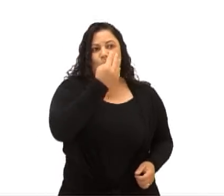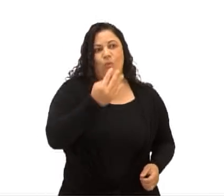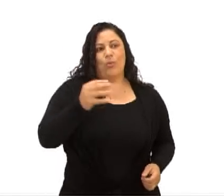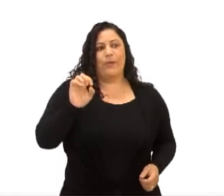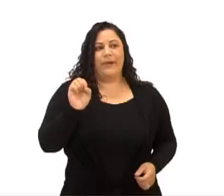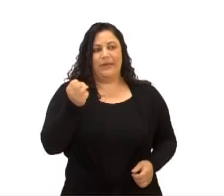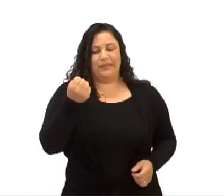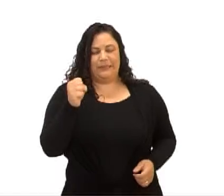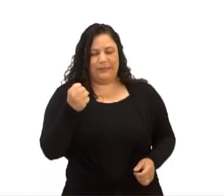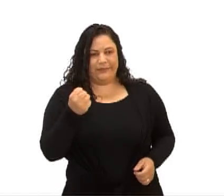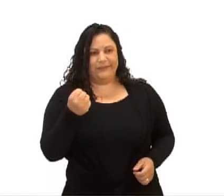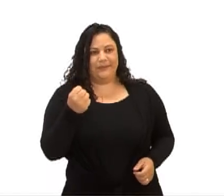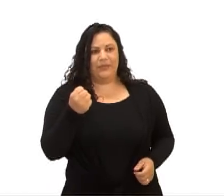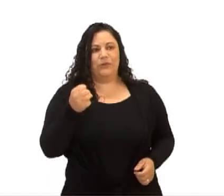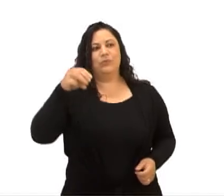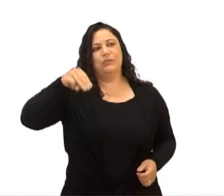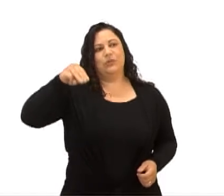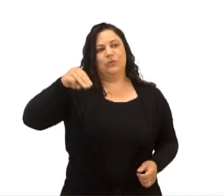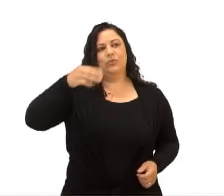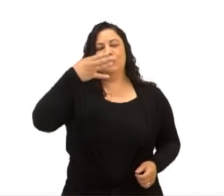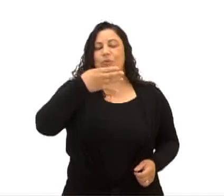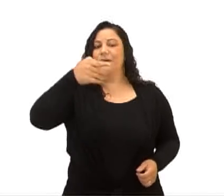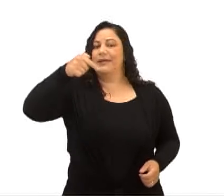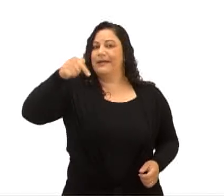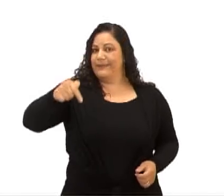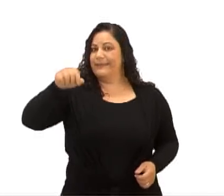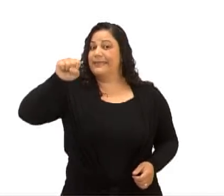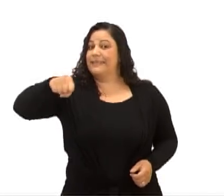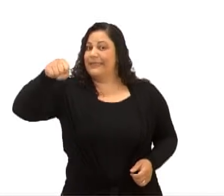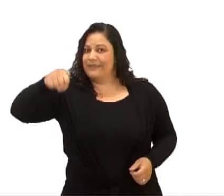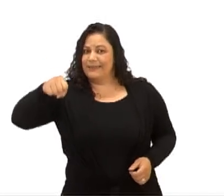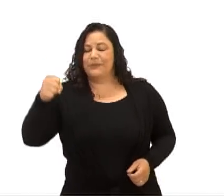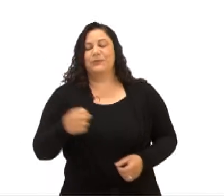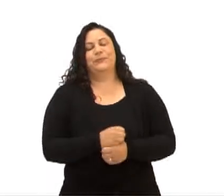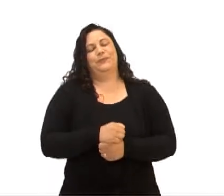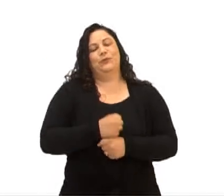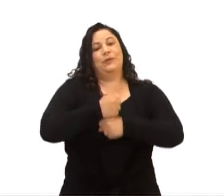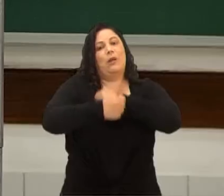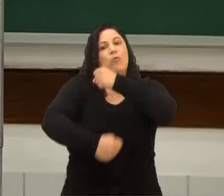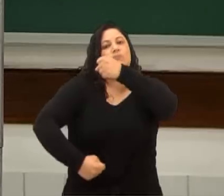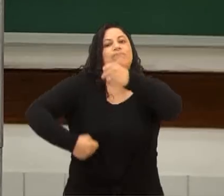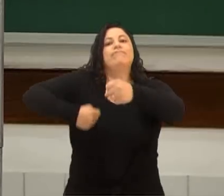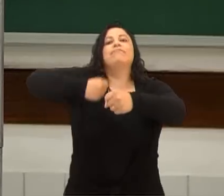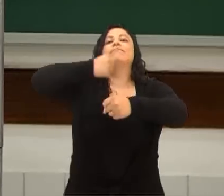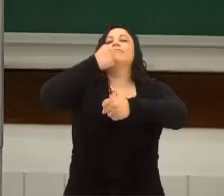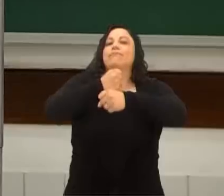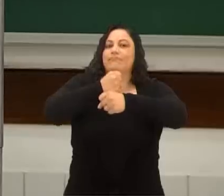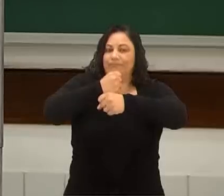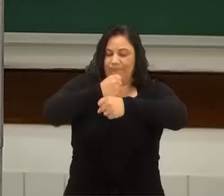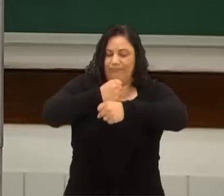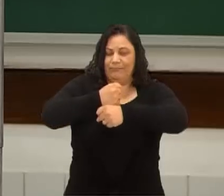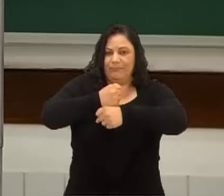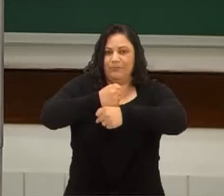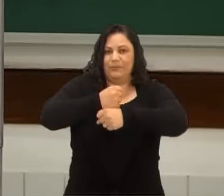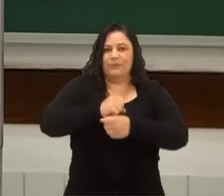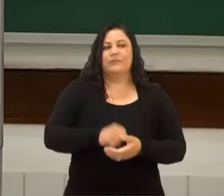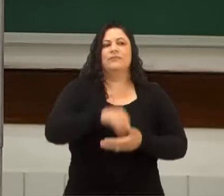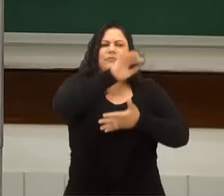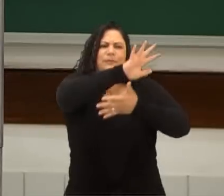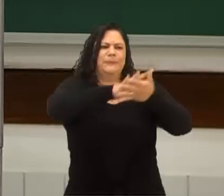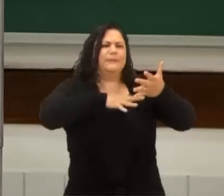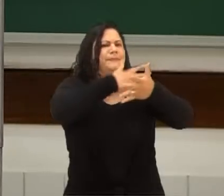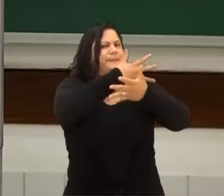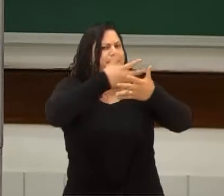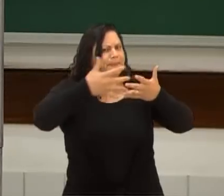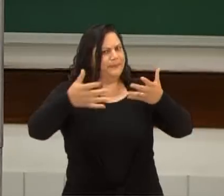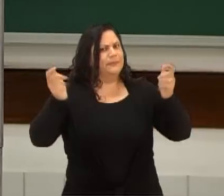que é o que a gente chama então de ano solar. E para facilitar o calendário então, né, aí a gente arredonda